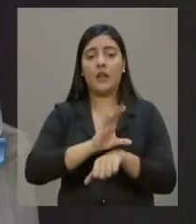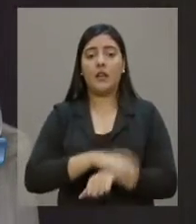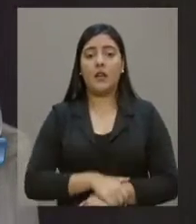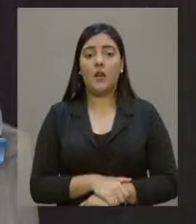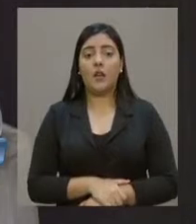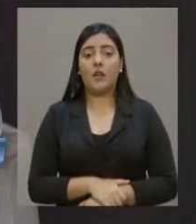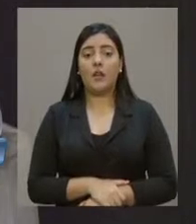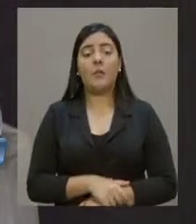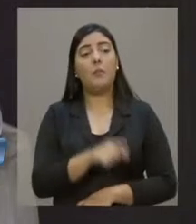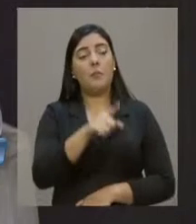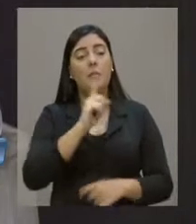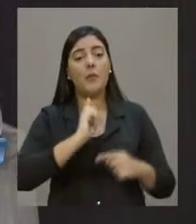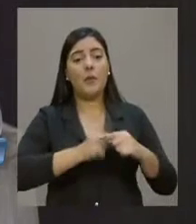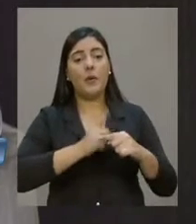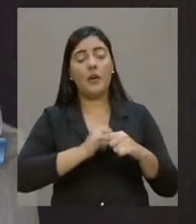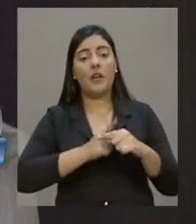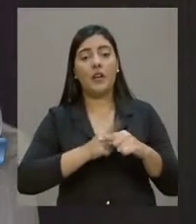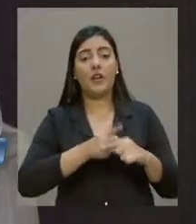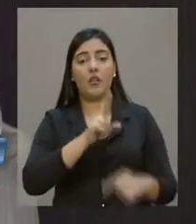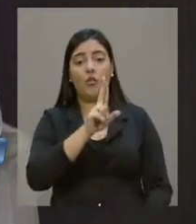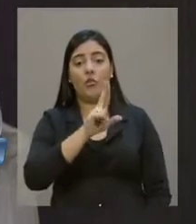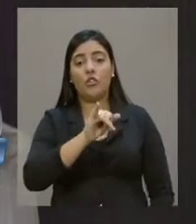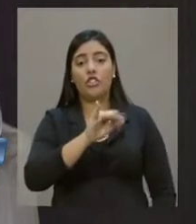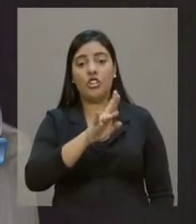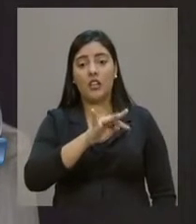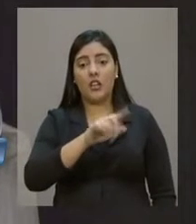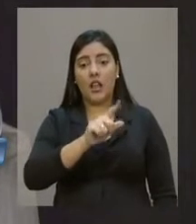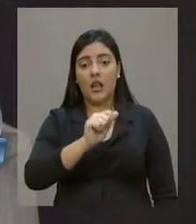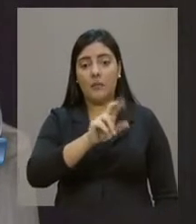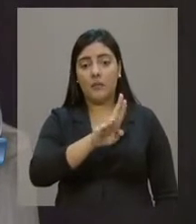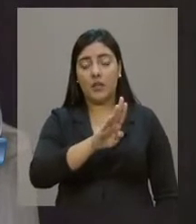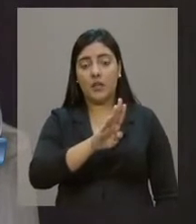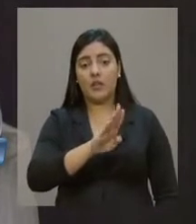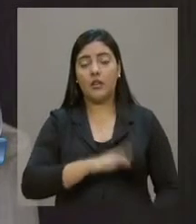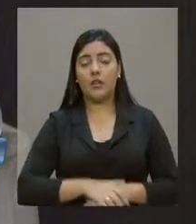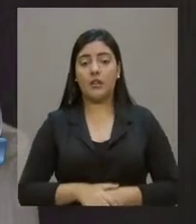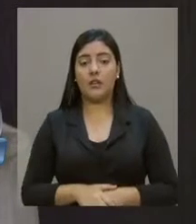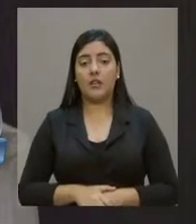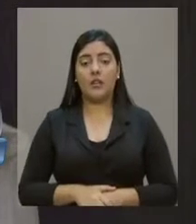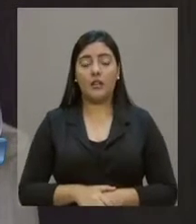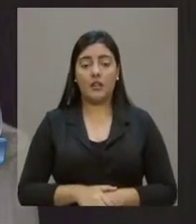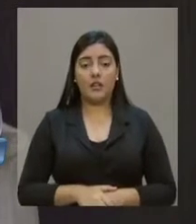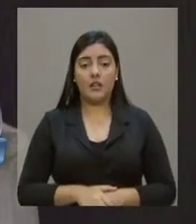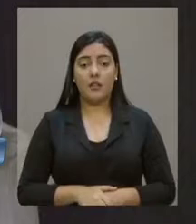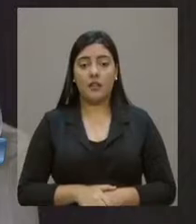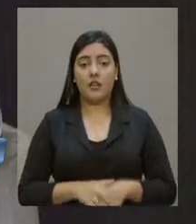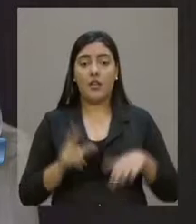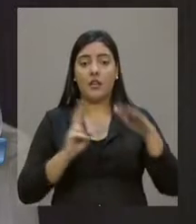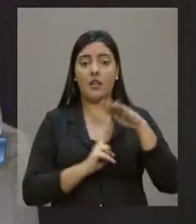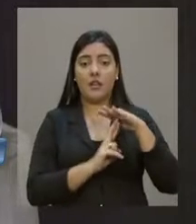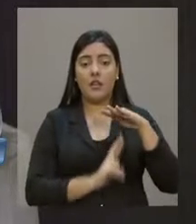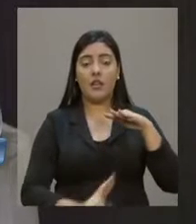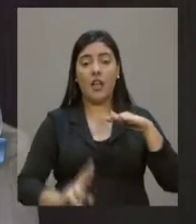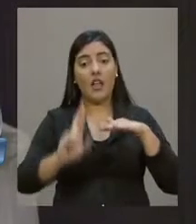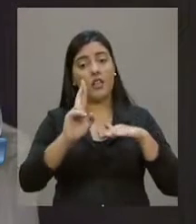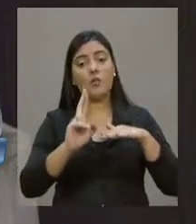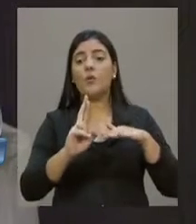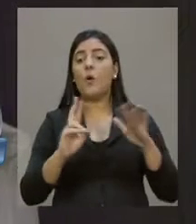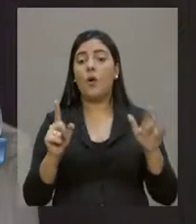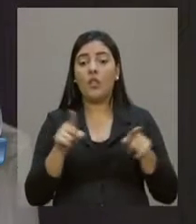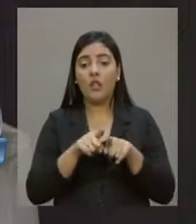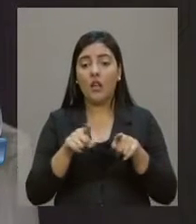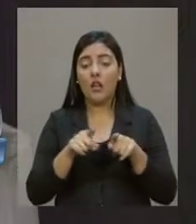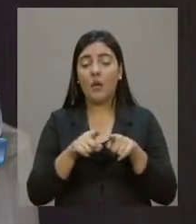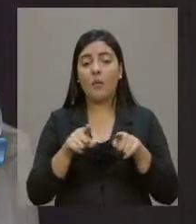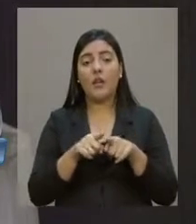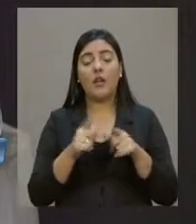inclusive, da fragilidade da Unilab, que é frágil, porque o seu reitor é pro tempore, né? Os seus reitores são pro tempores,